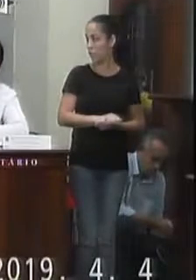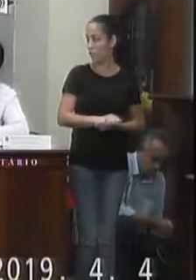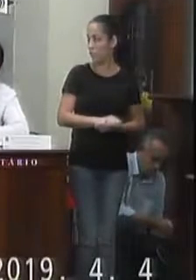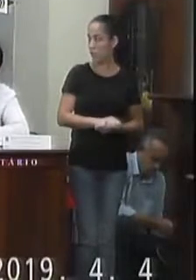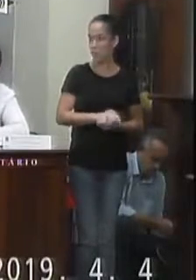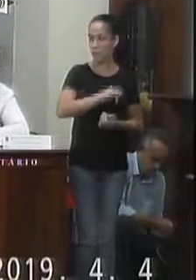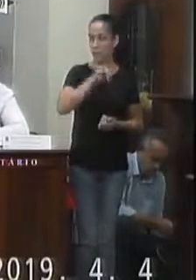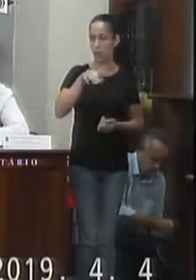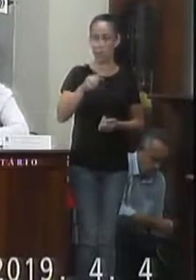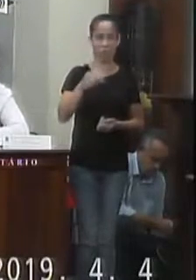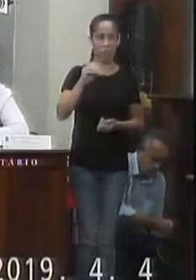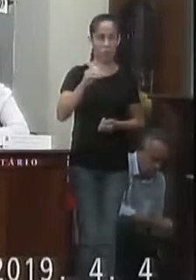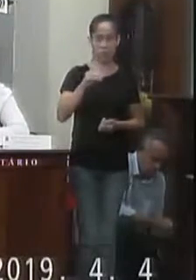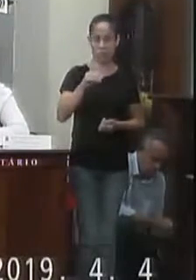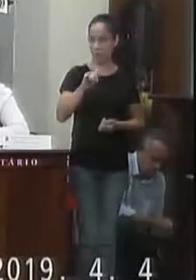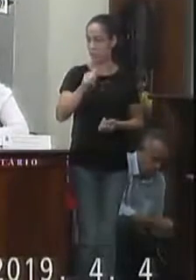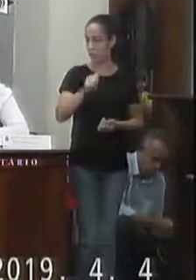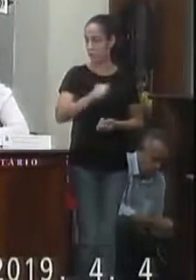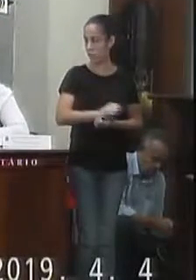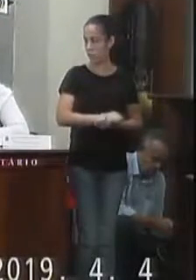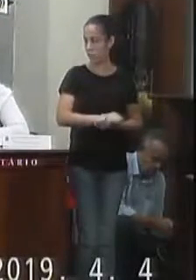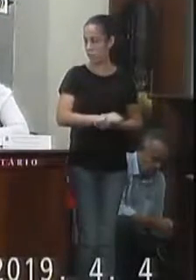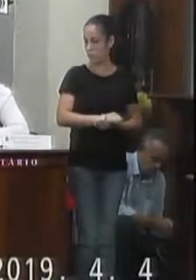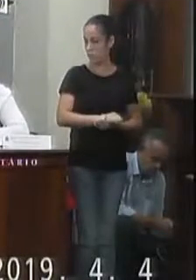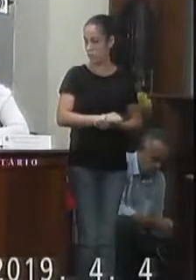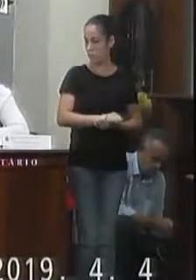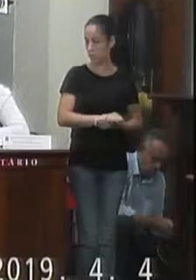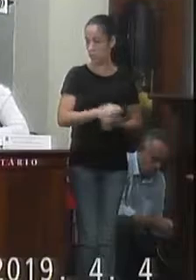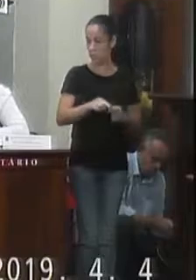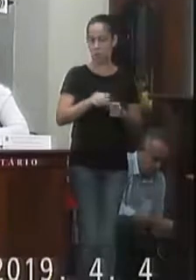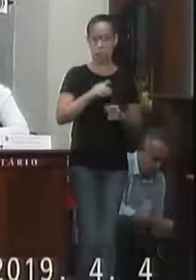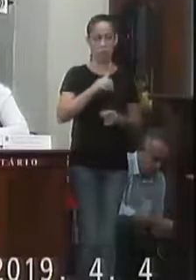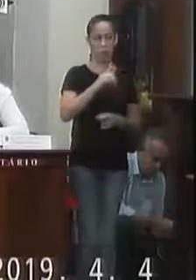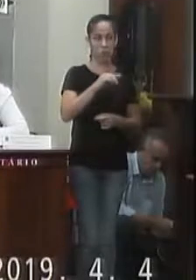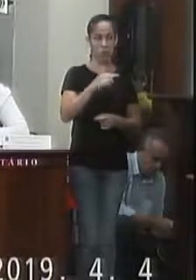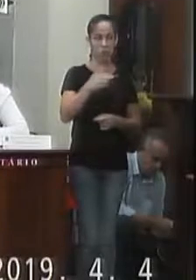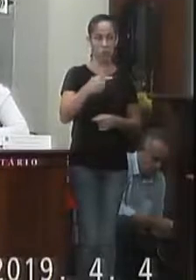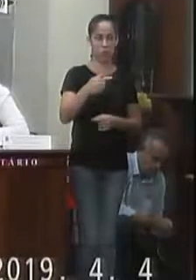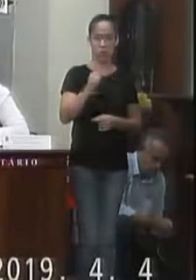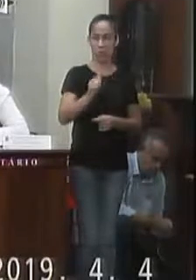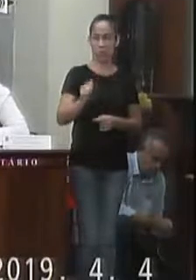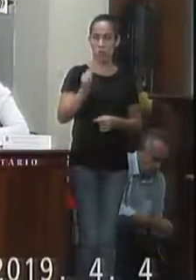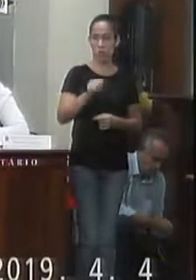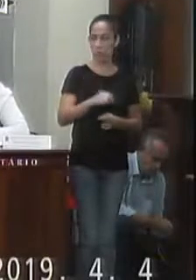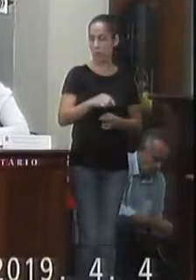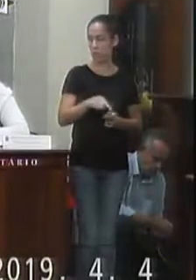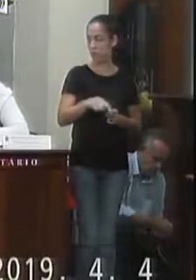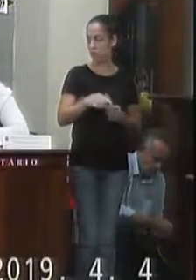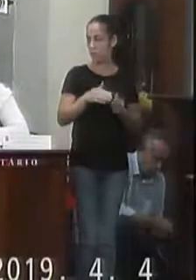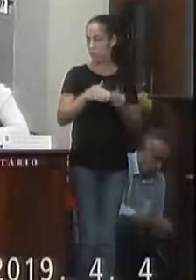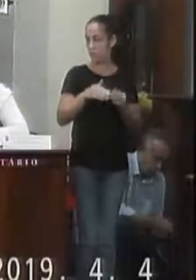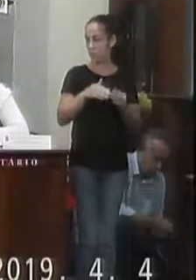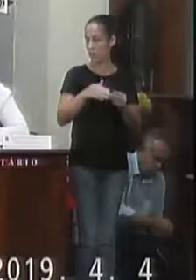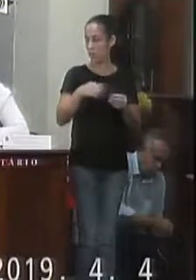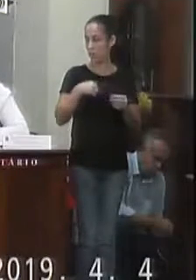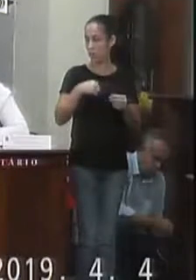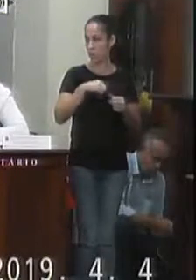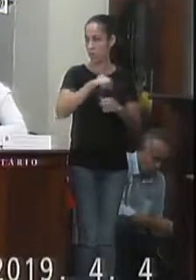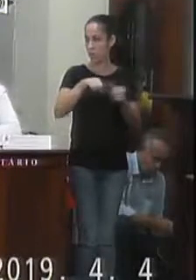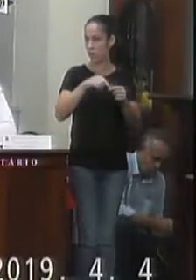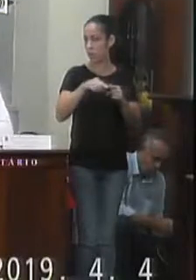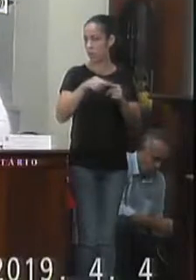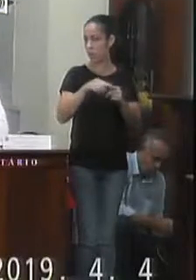João Dias. Posso fazer um gesto para o vereador Saulo? E Biquinha, dia 7 de agosto. Posso fazer um gesto? Queria pedir para trocar a minha data de Barão